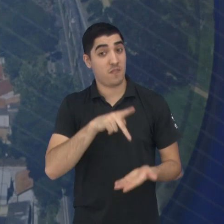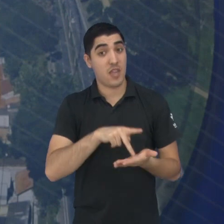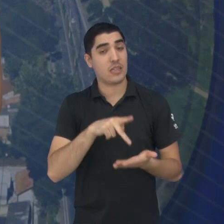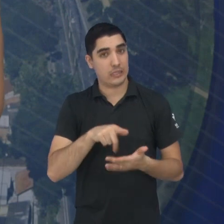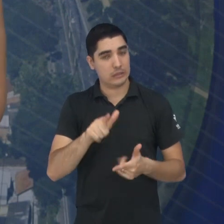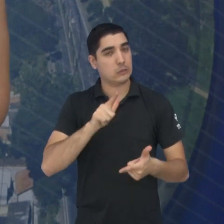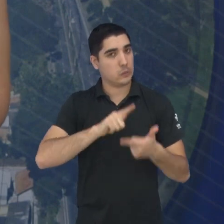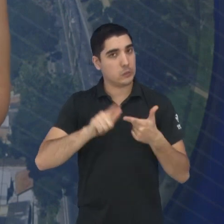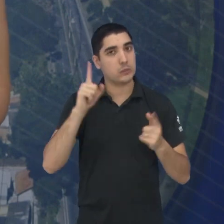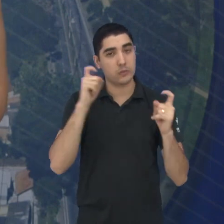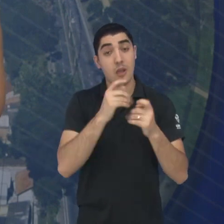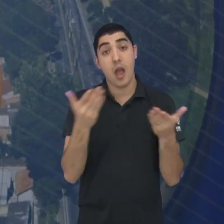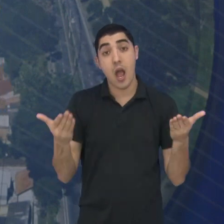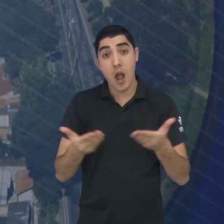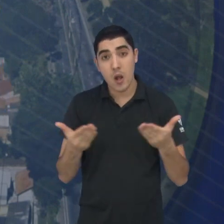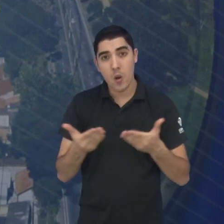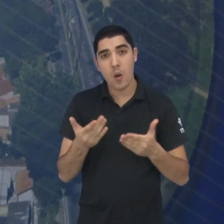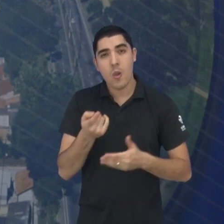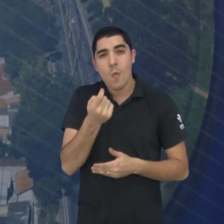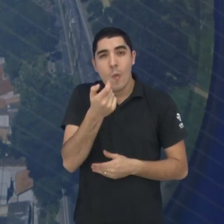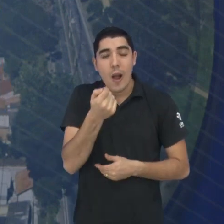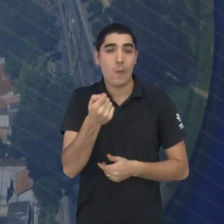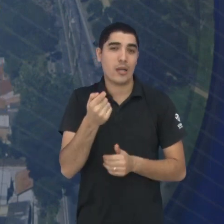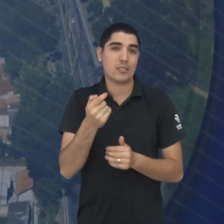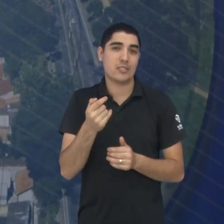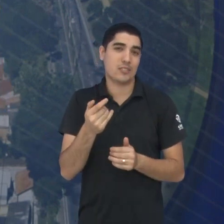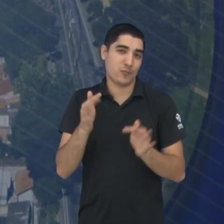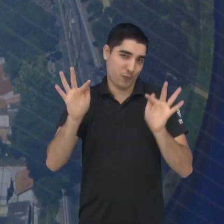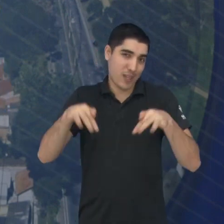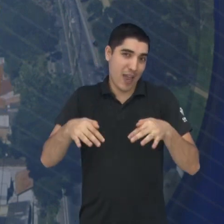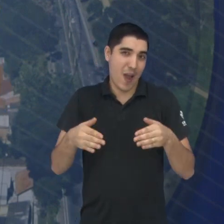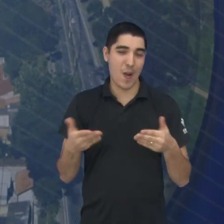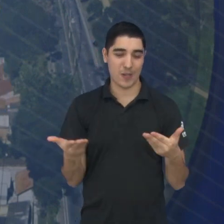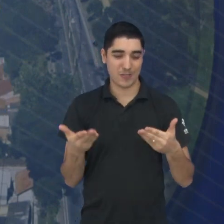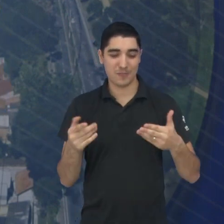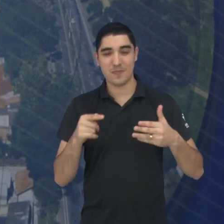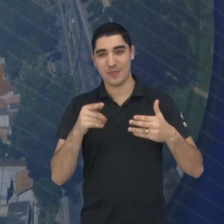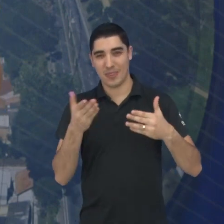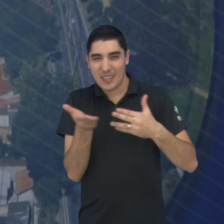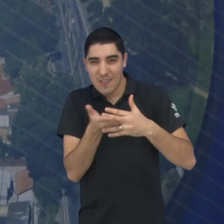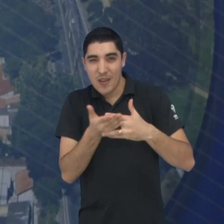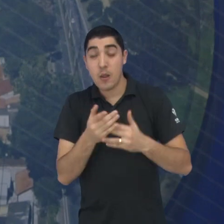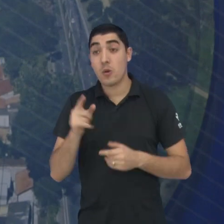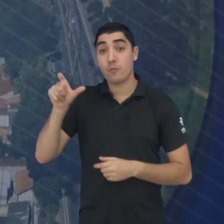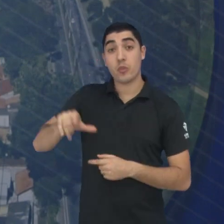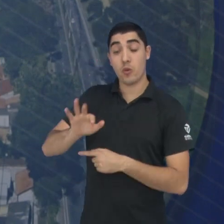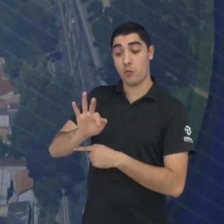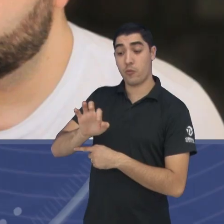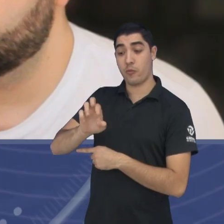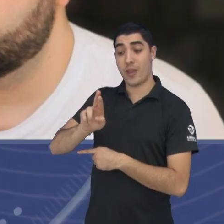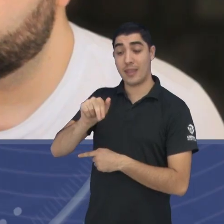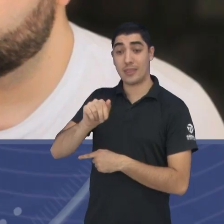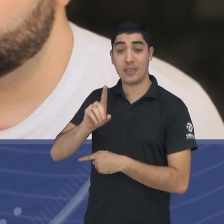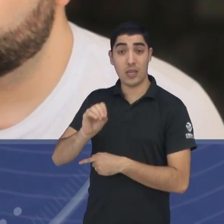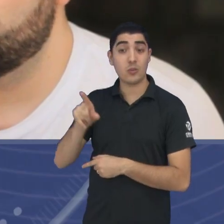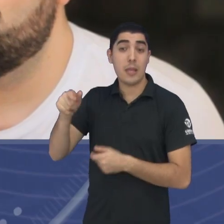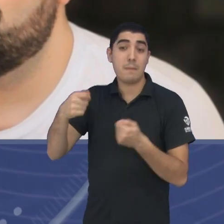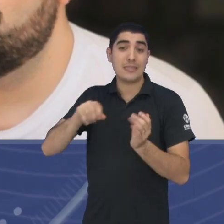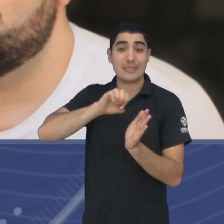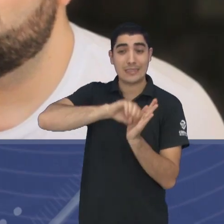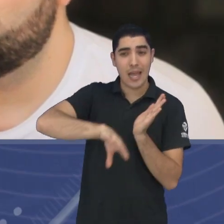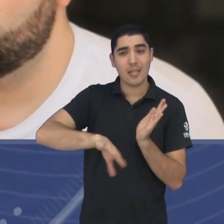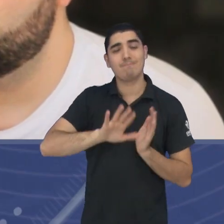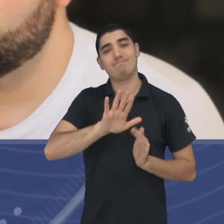Bom, a gente está chegando ao fim do nosso segundo bloco e o Fernando vai precisar sair, né, Fernando? Eu gostaria de agradecer, então, a